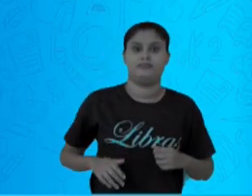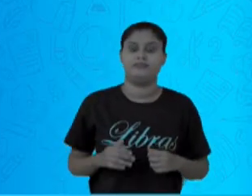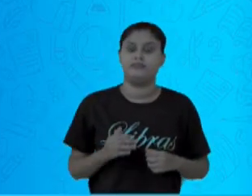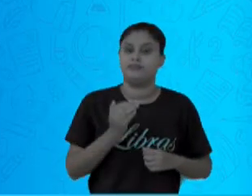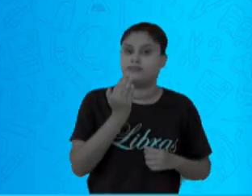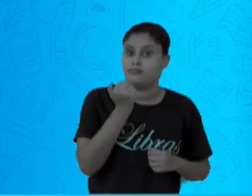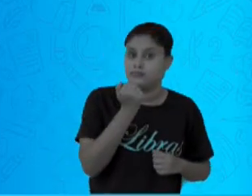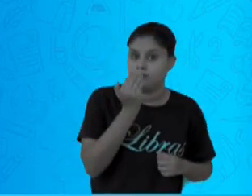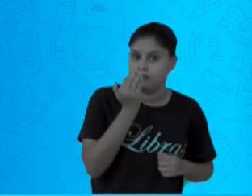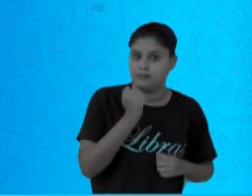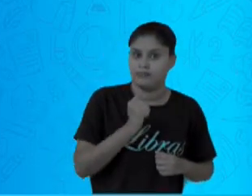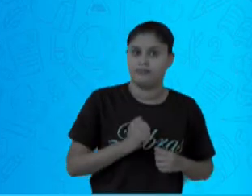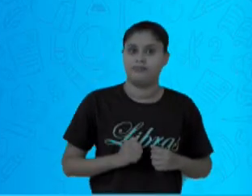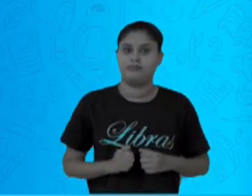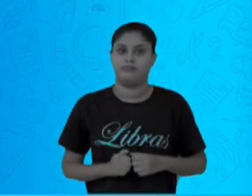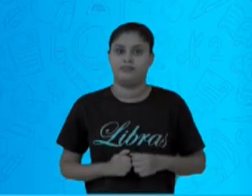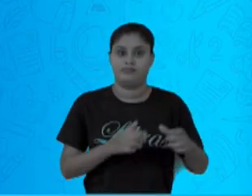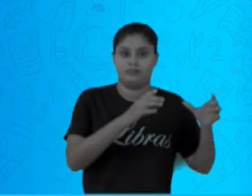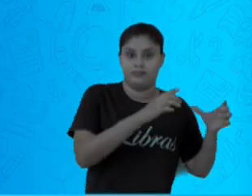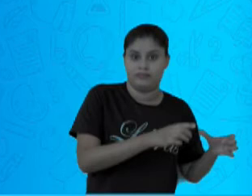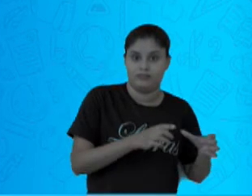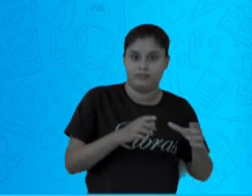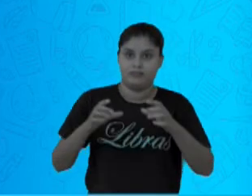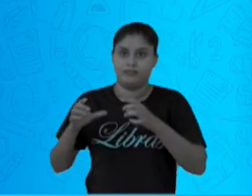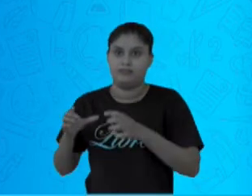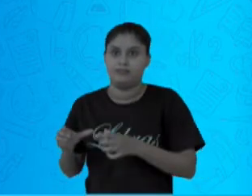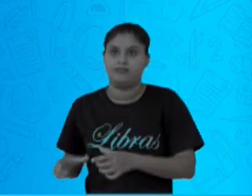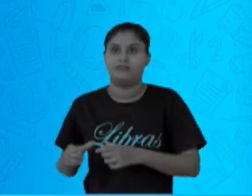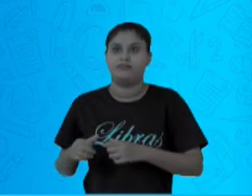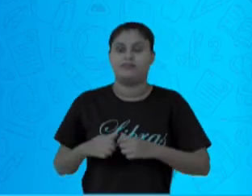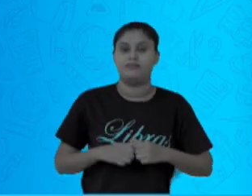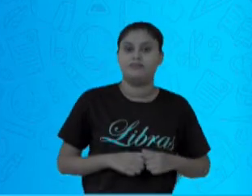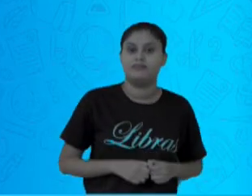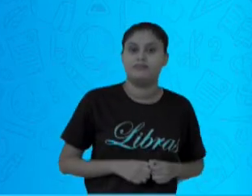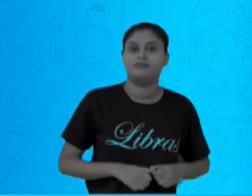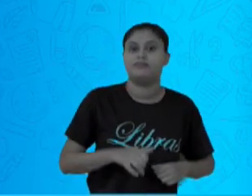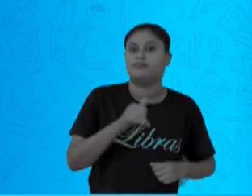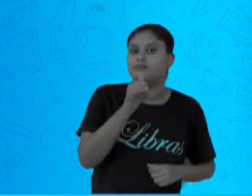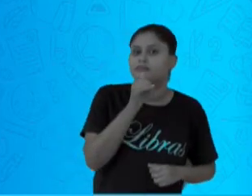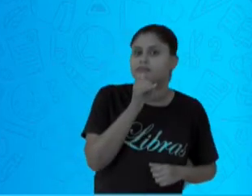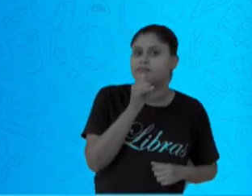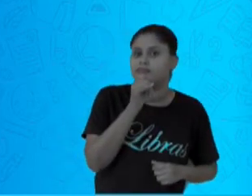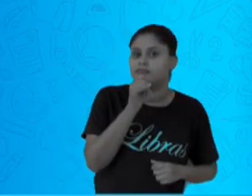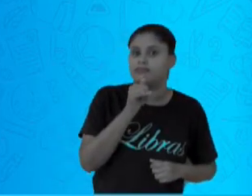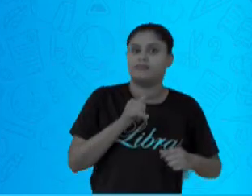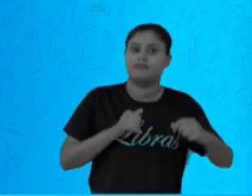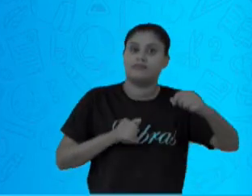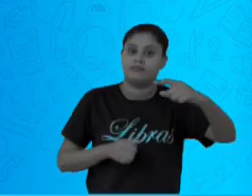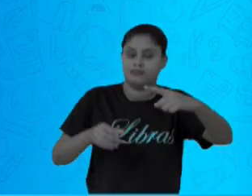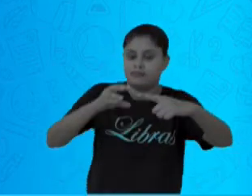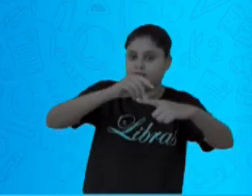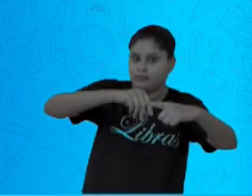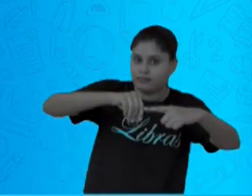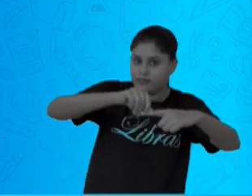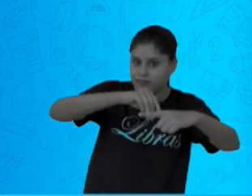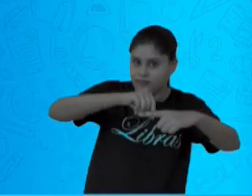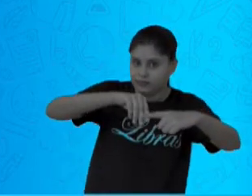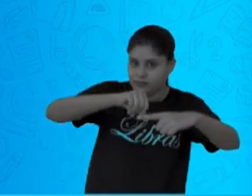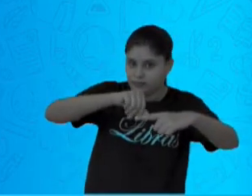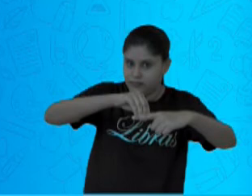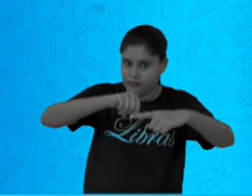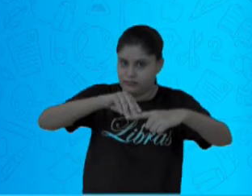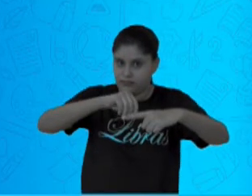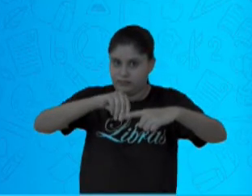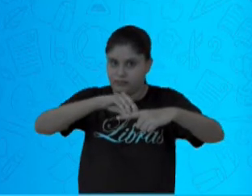que serão consumidos na cidade, é nos centros urbanos que são produzidos os maquinários, os fertilizantes, os insumos, né,